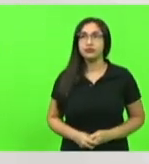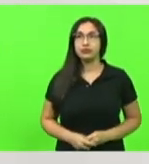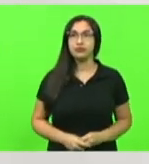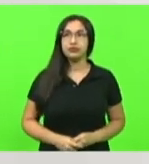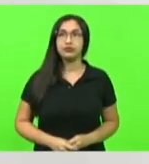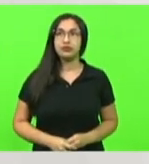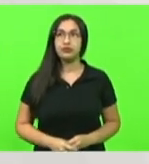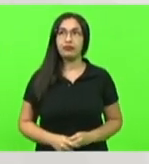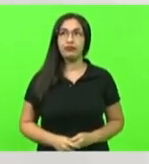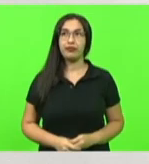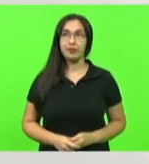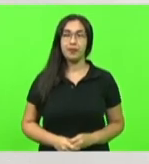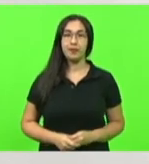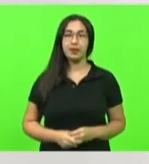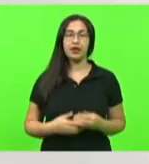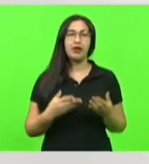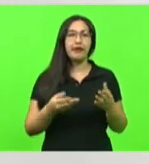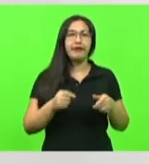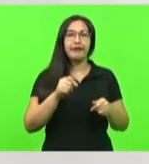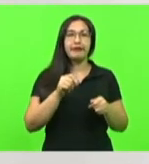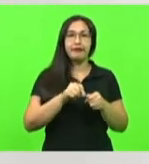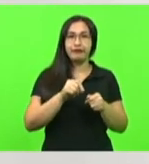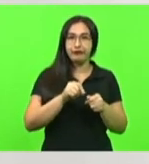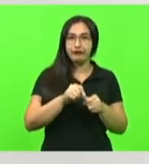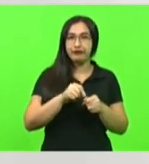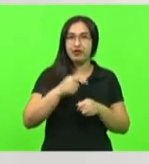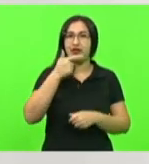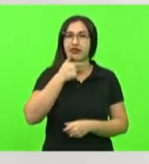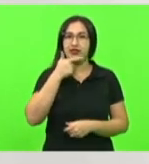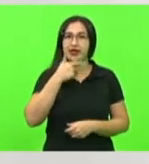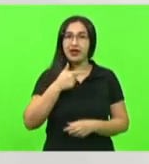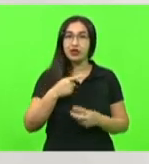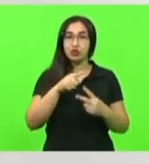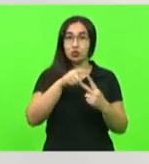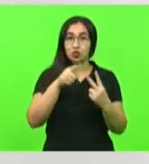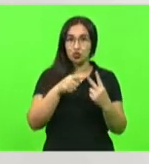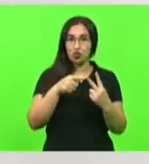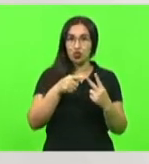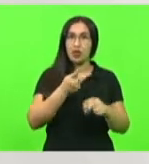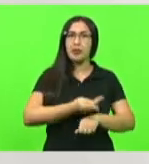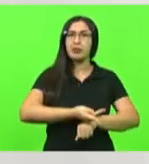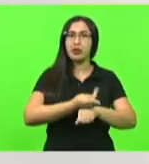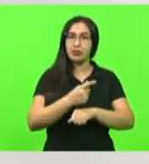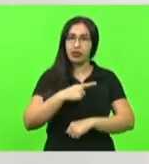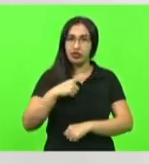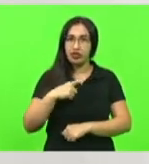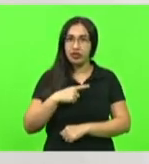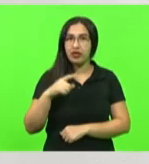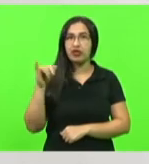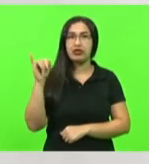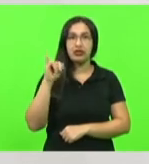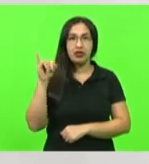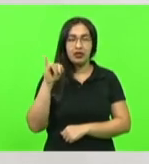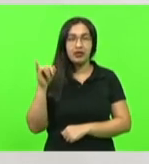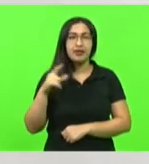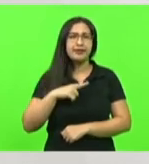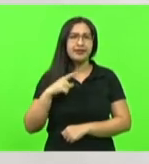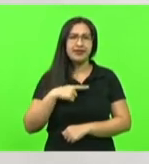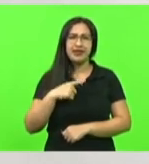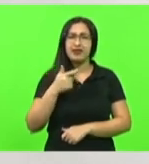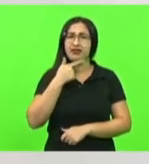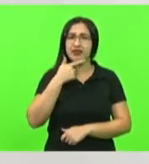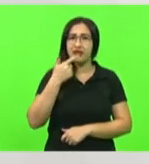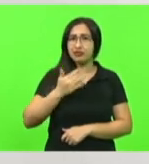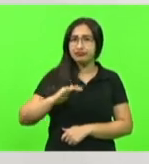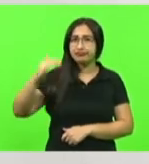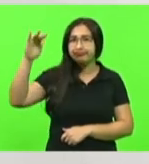produtor de Seara, que eu tive a oportunidade de conhecer, botou duas cunhas de queijo, foi premiado na Itália, tem o queijo serrano, deputado